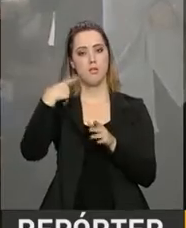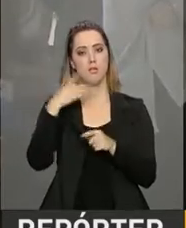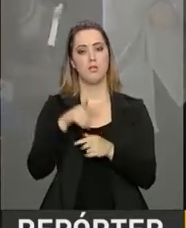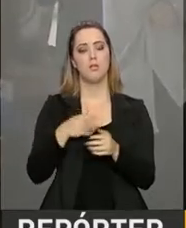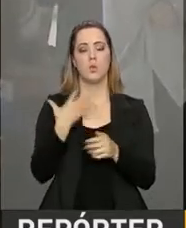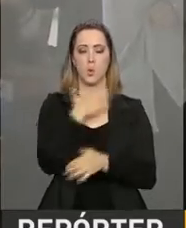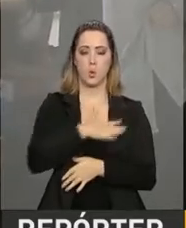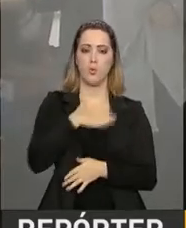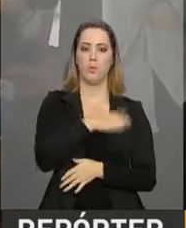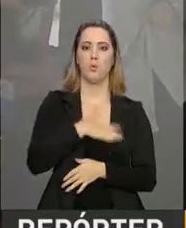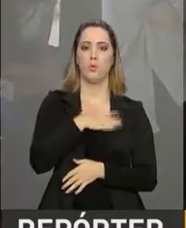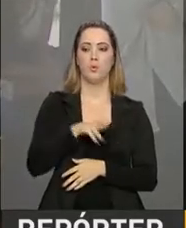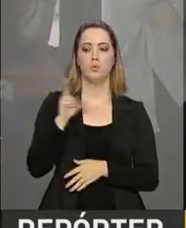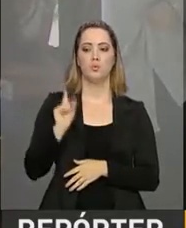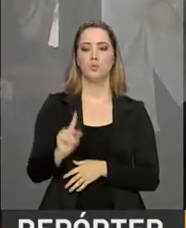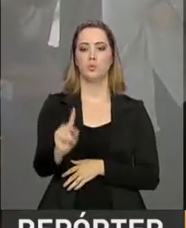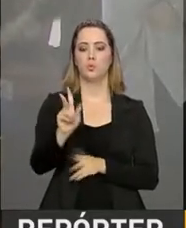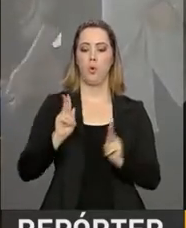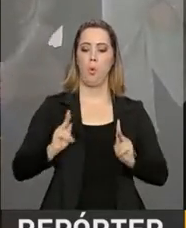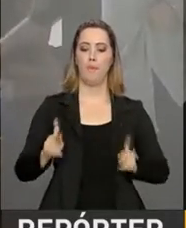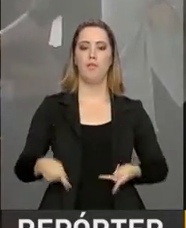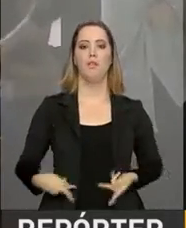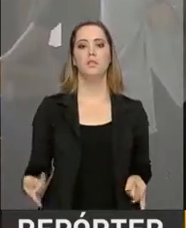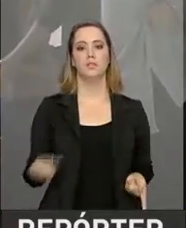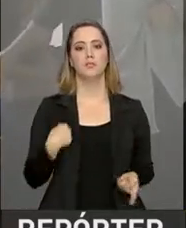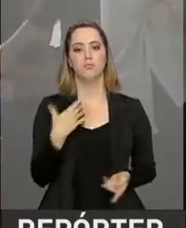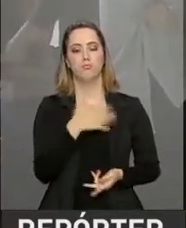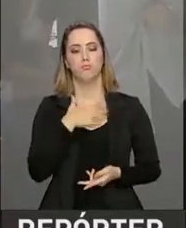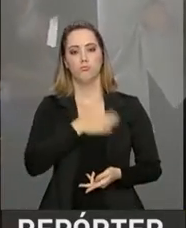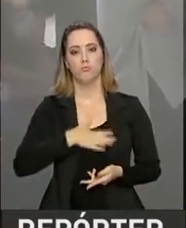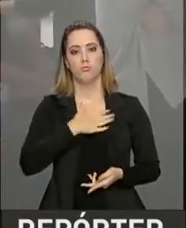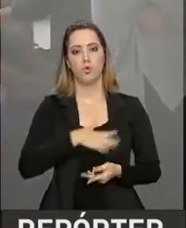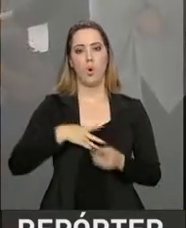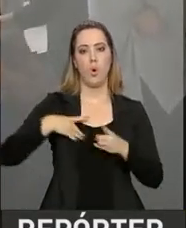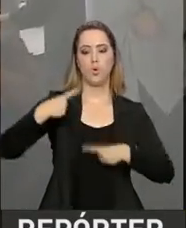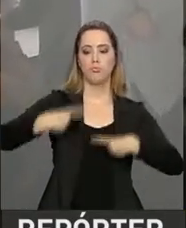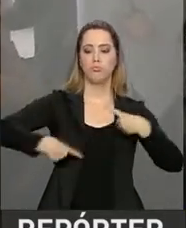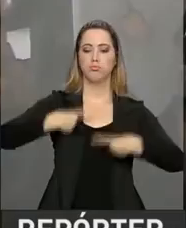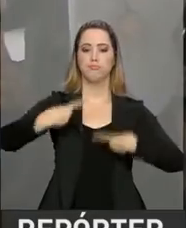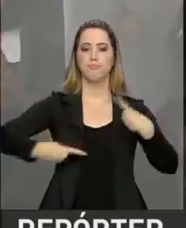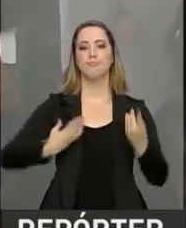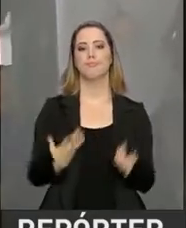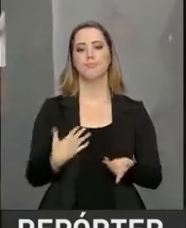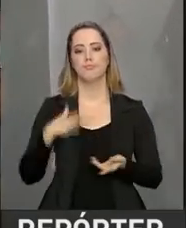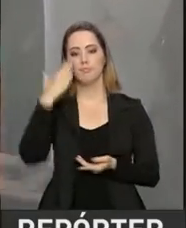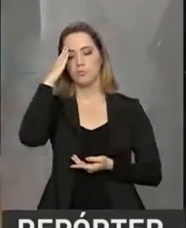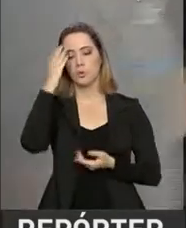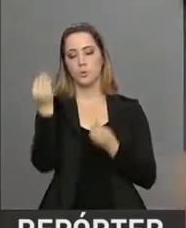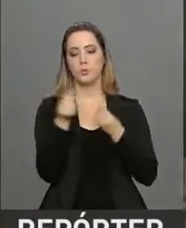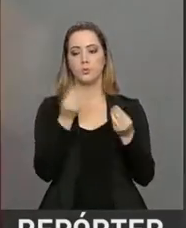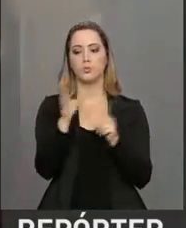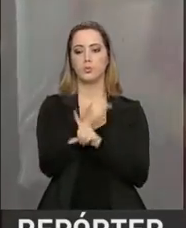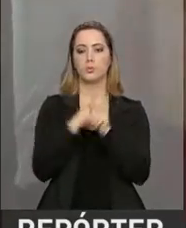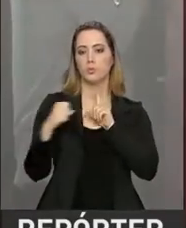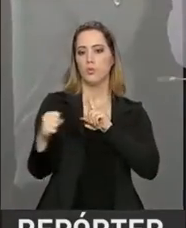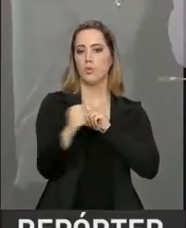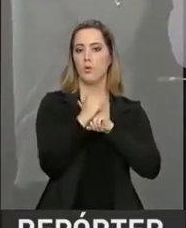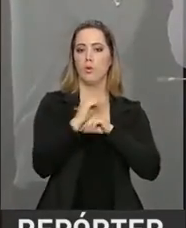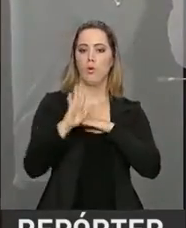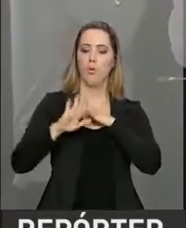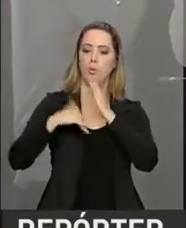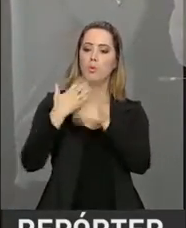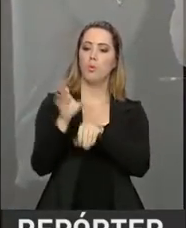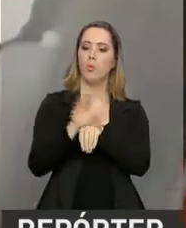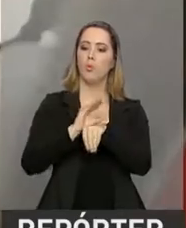humanas gosta da área de leis gosta de entender um pouco sobre política entender como funciona a sociedade brasileira o ordenamento jurídico